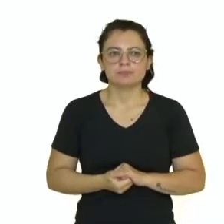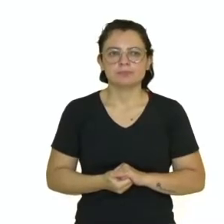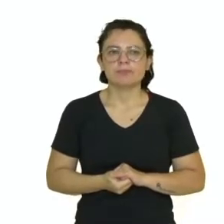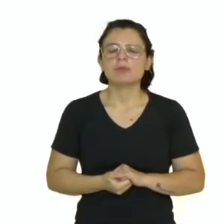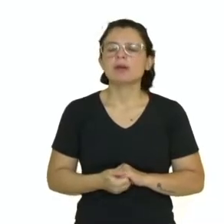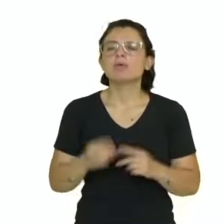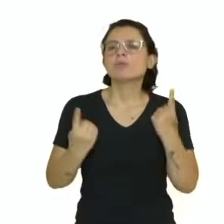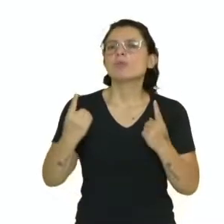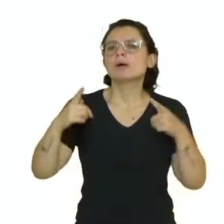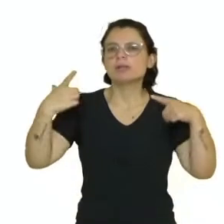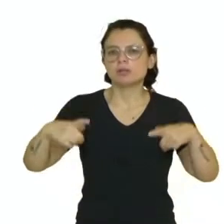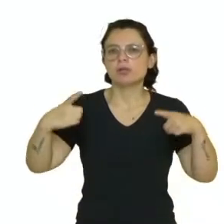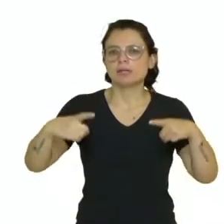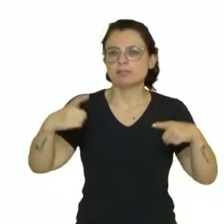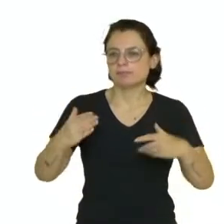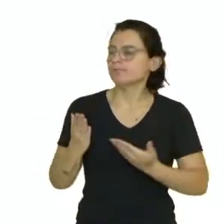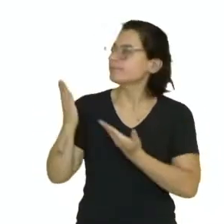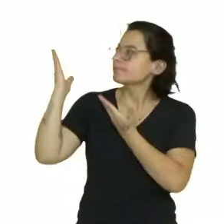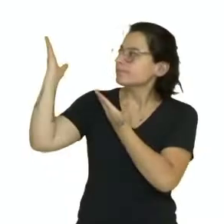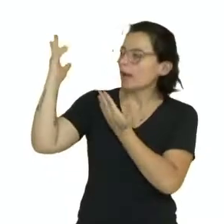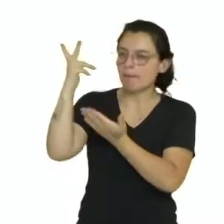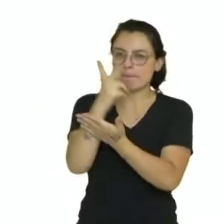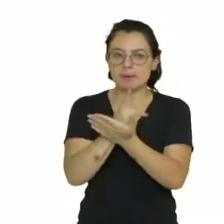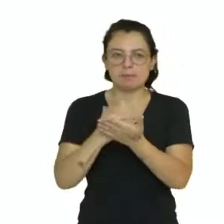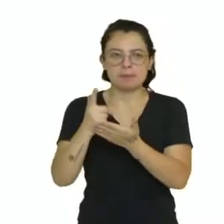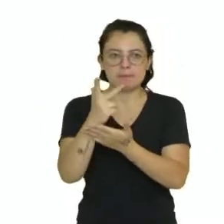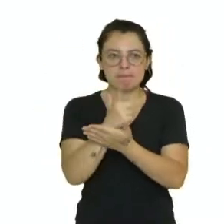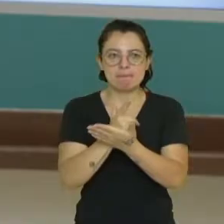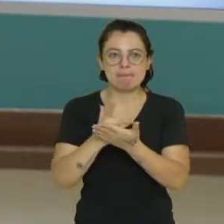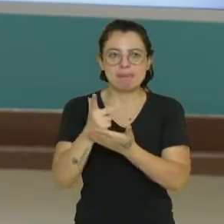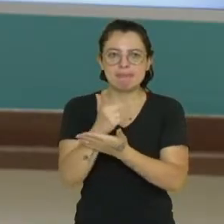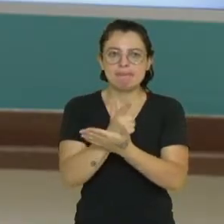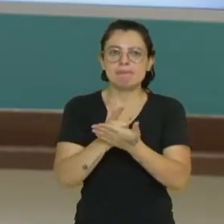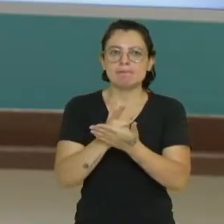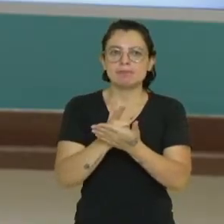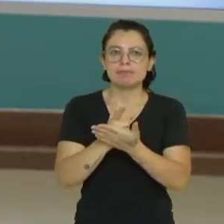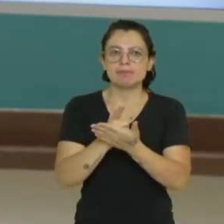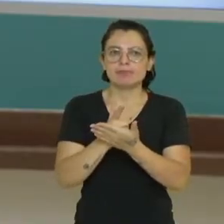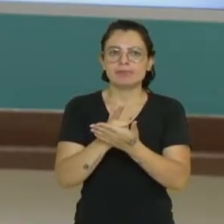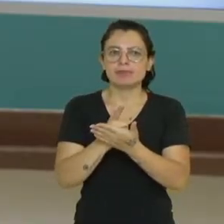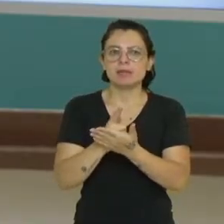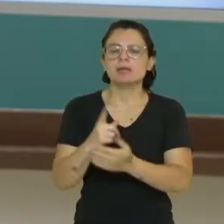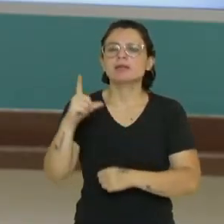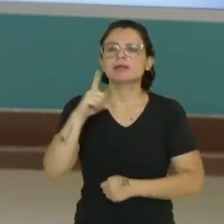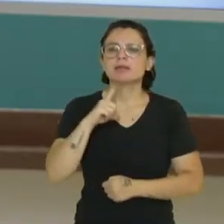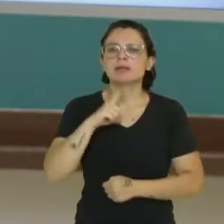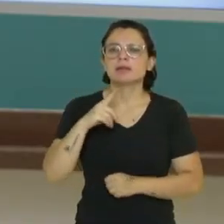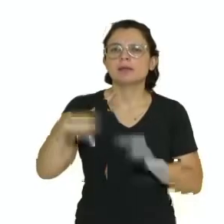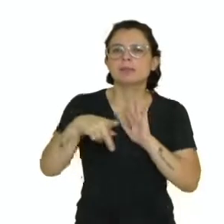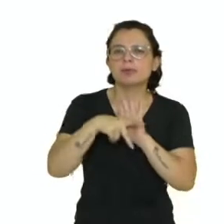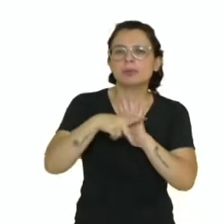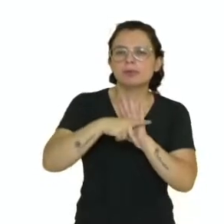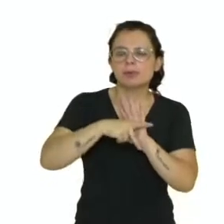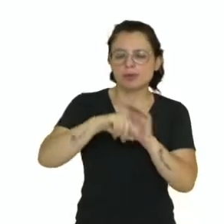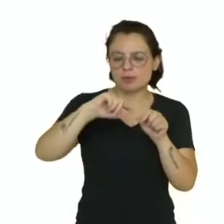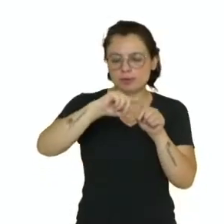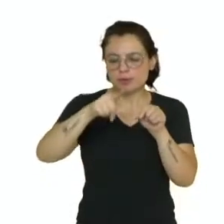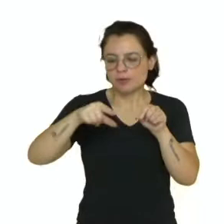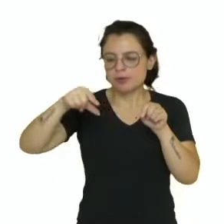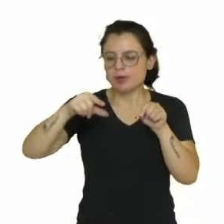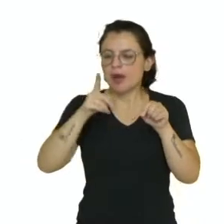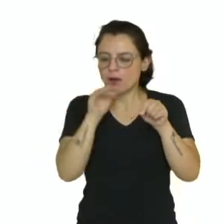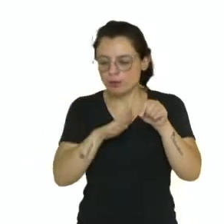localização, né? Os maias estão entre, como vocês podem ver aqui, ó, no mapinha, na península de Yucatán, né? Estão entre